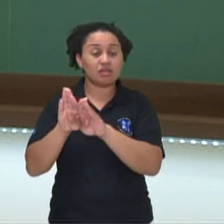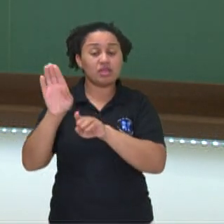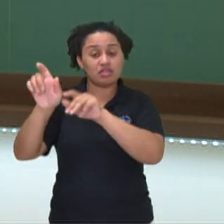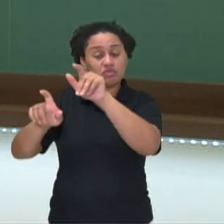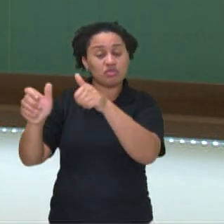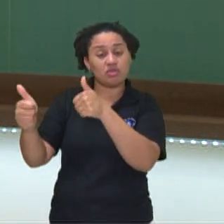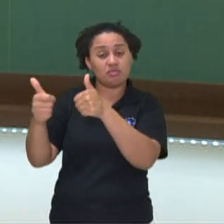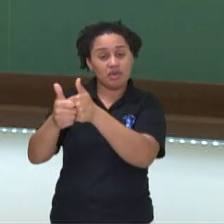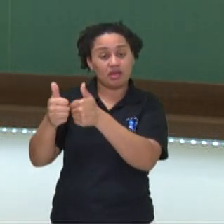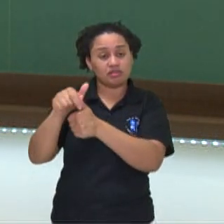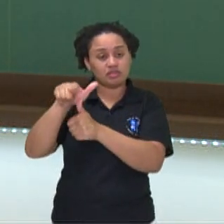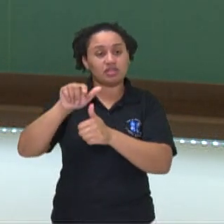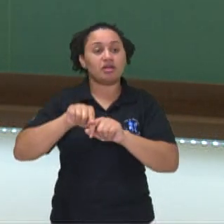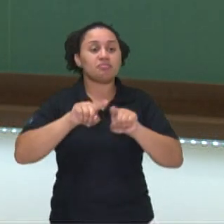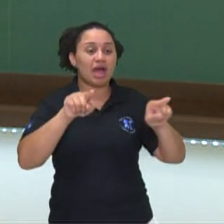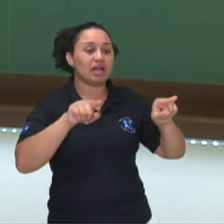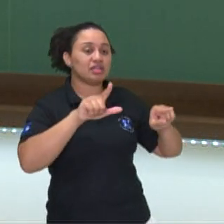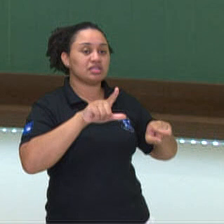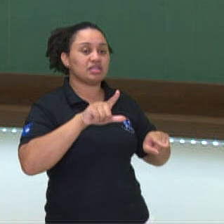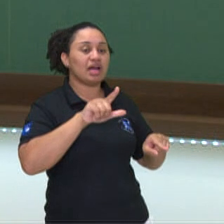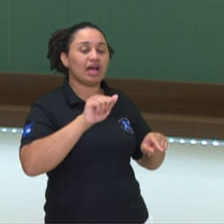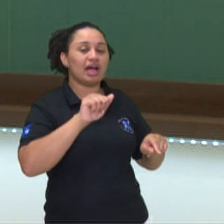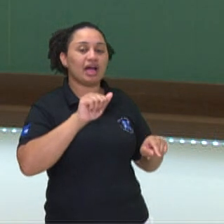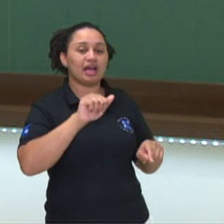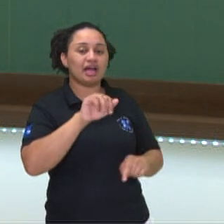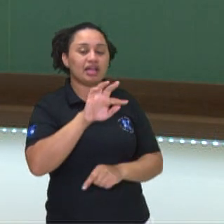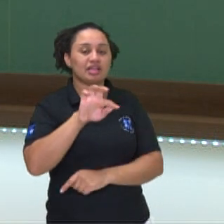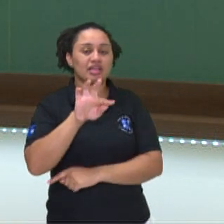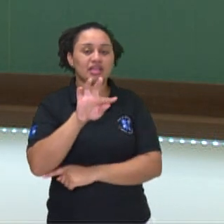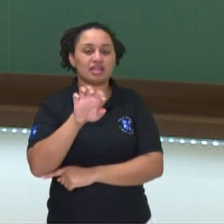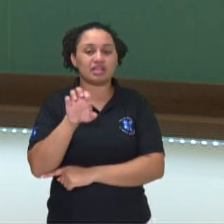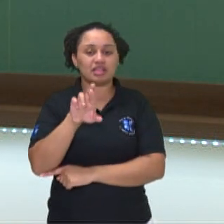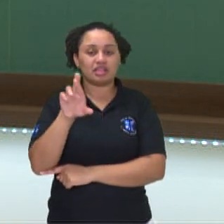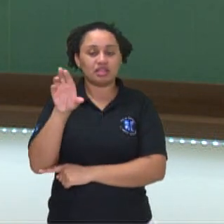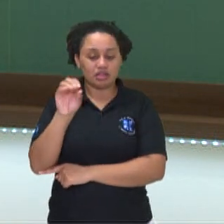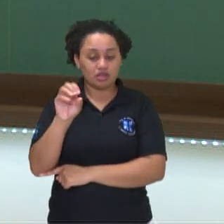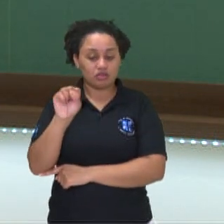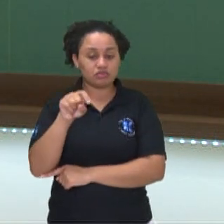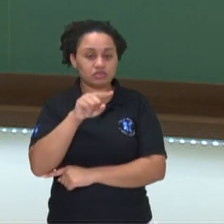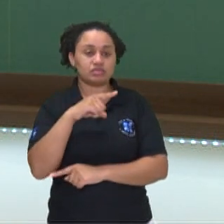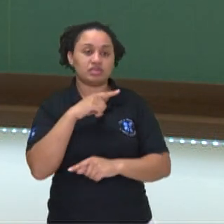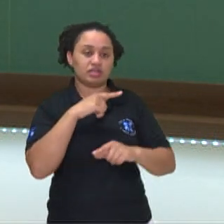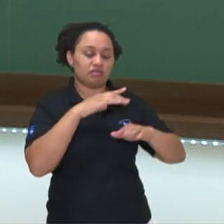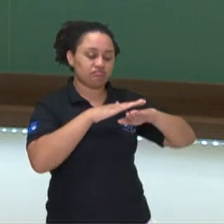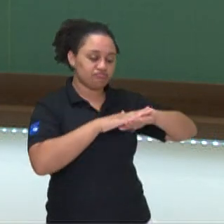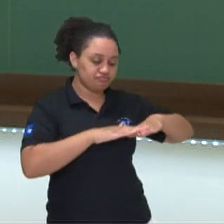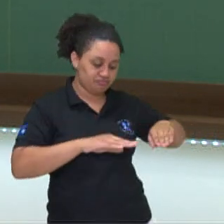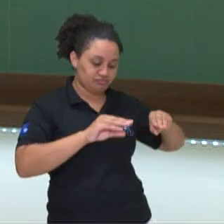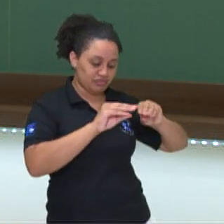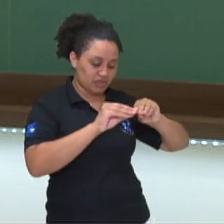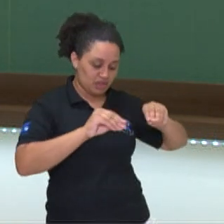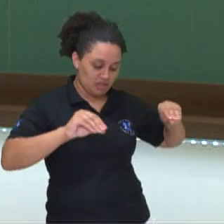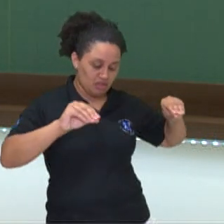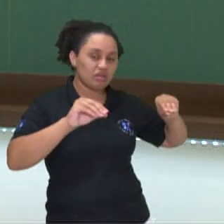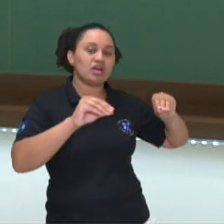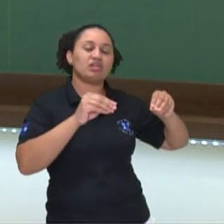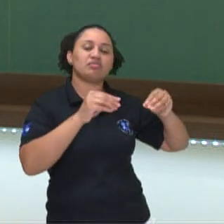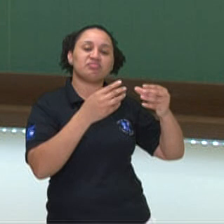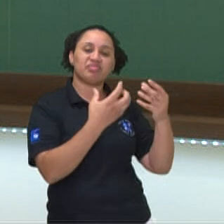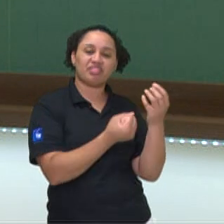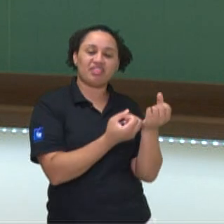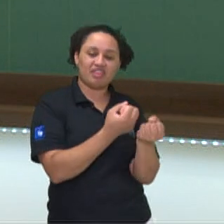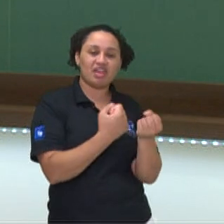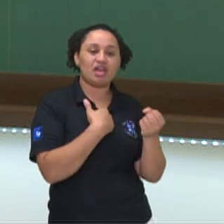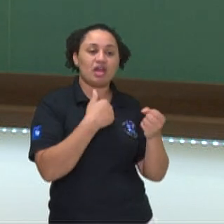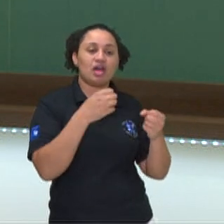que ali estão. Diferente do que acontece nos aterros sanitários, onde existe uma manta, onde o solo é impermeabilizado e o